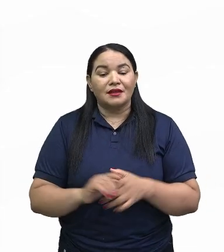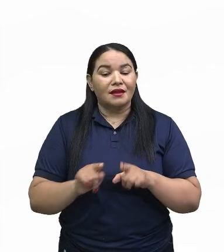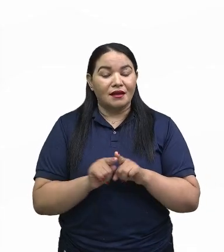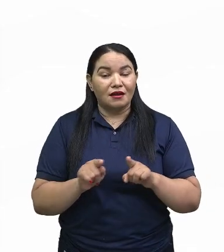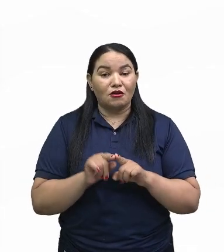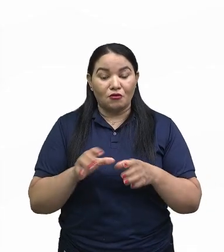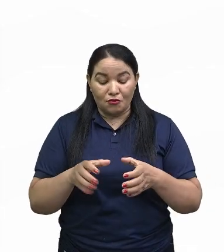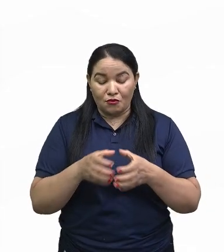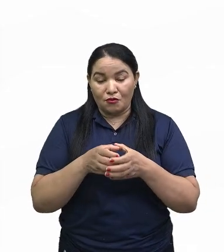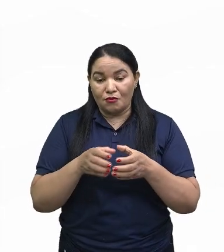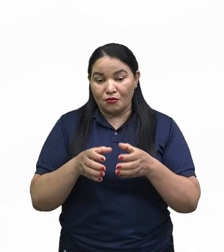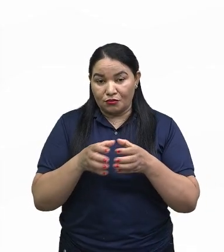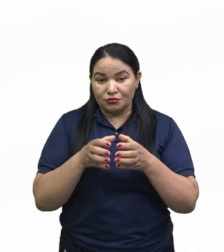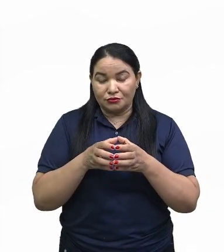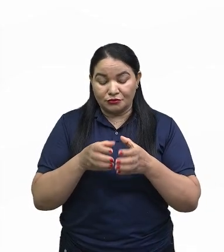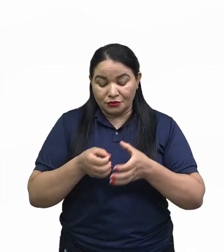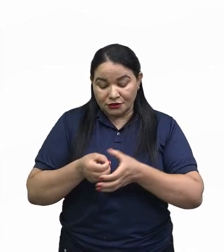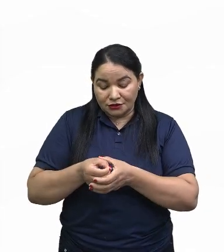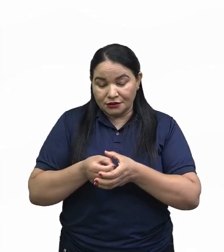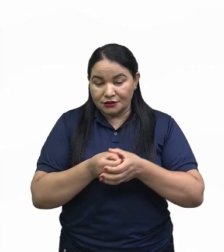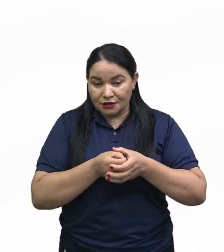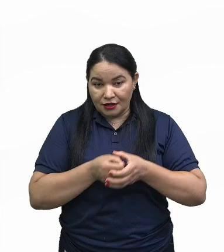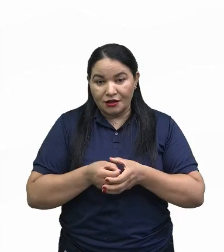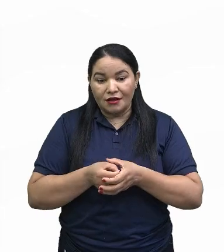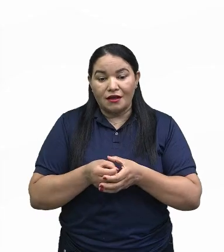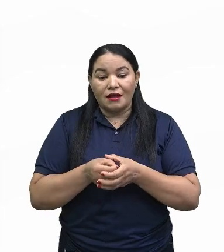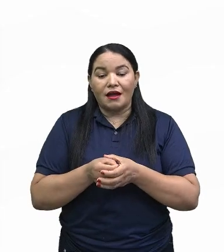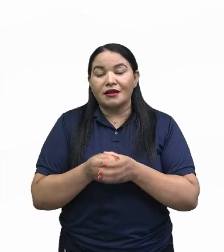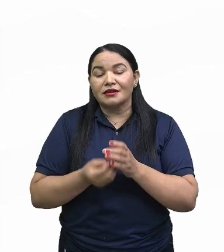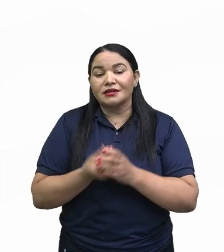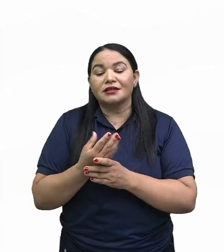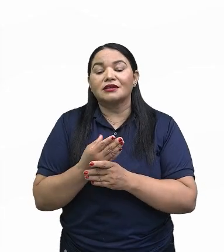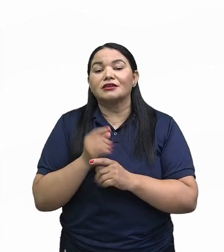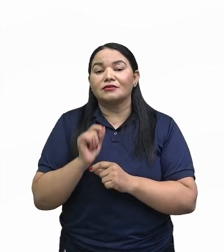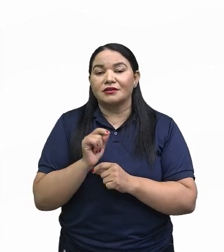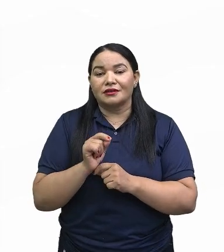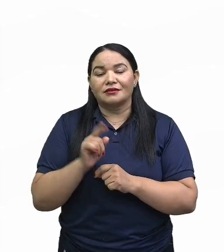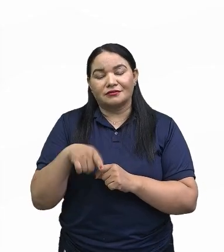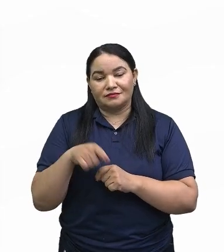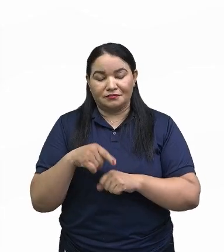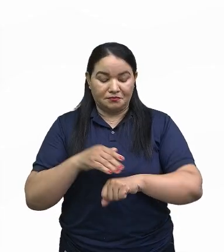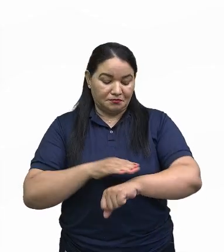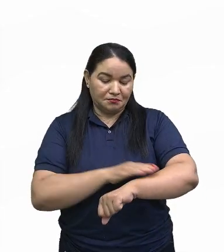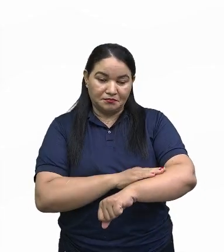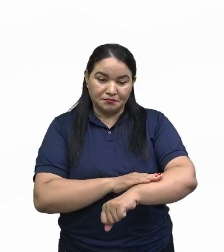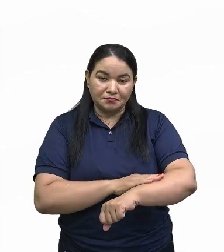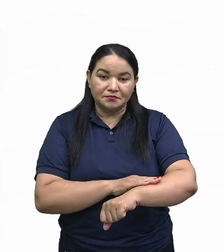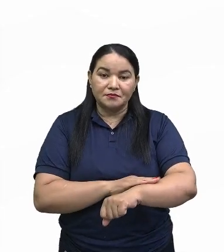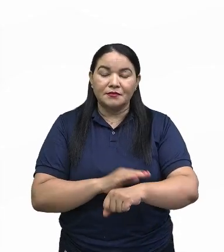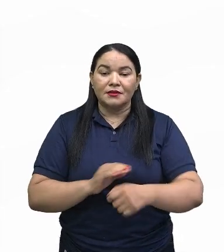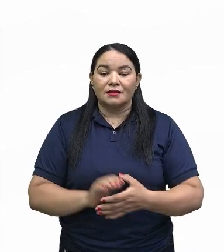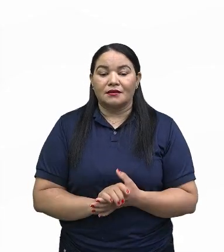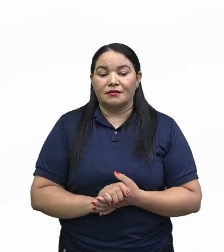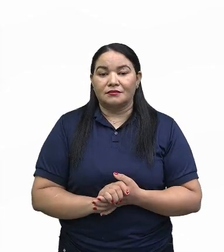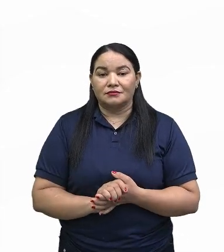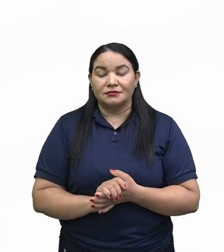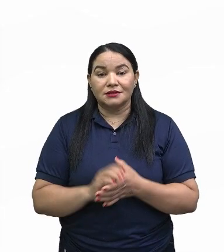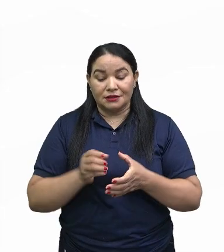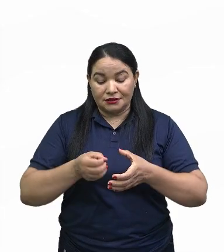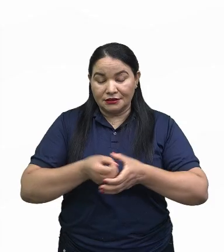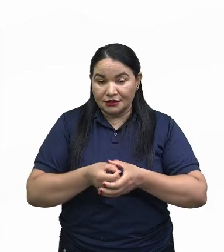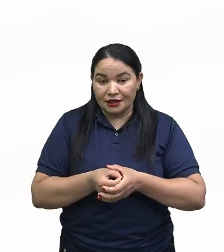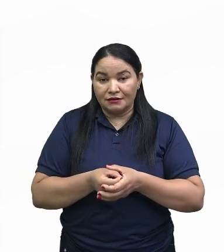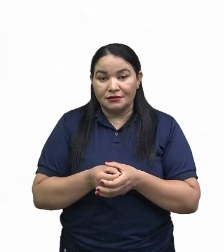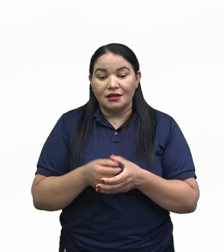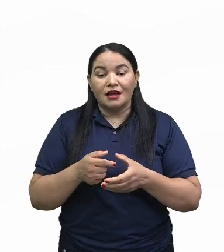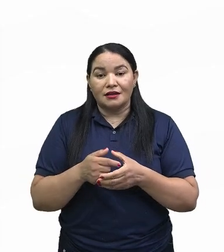célula, ele vai formar, né, o conjunto de células, ele forma um tecido. Então, aquelas células que têm uma determinada